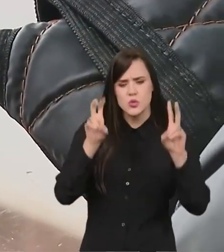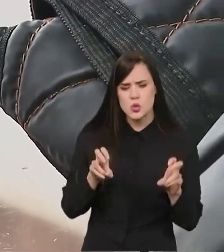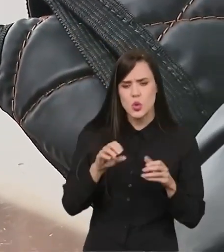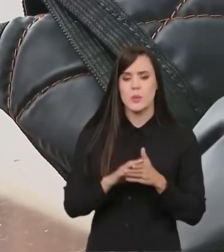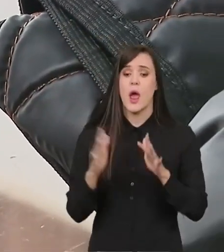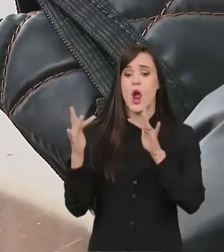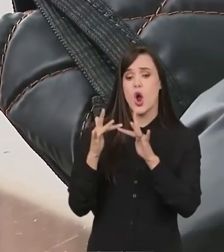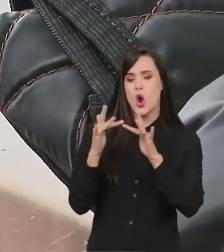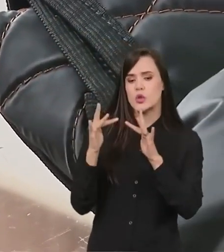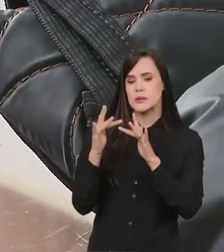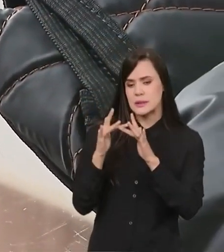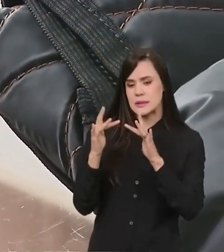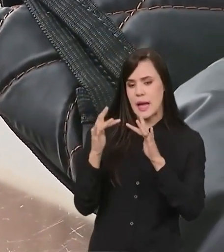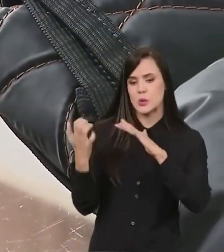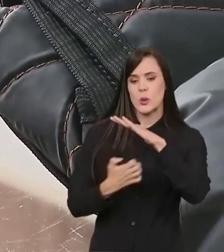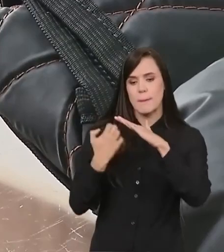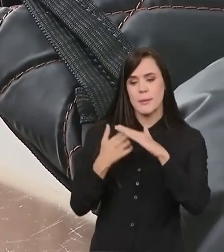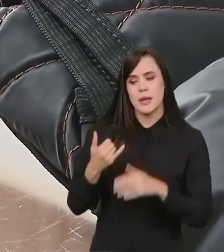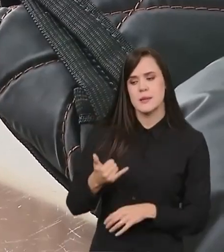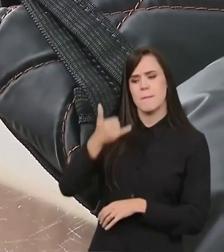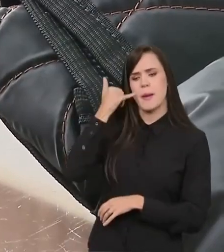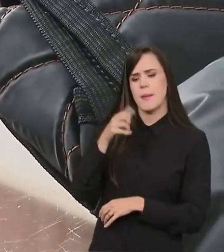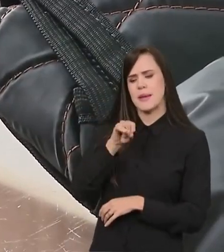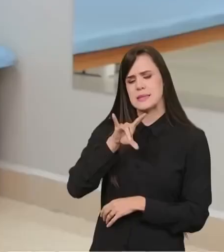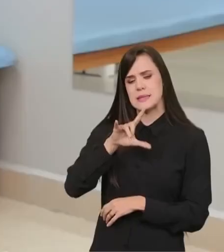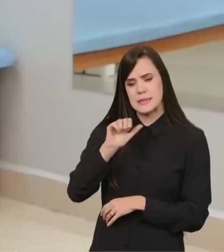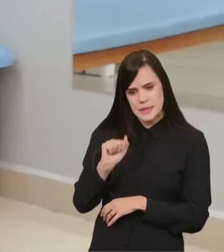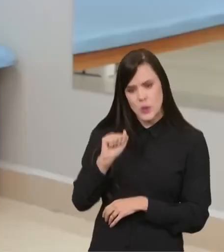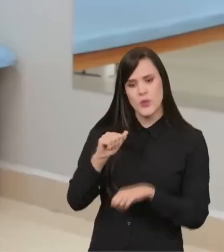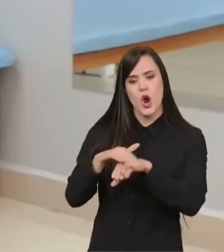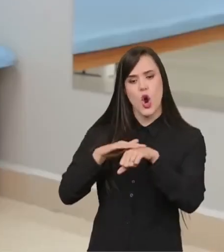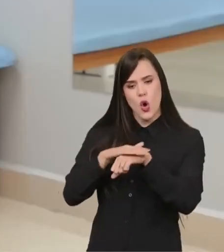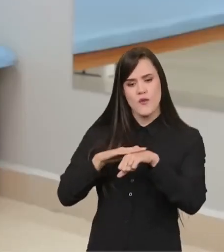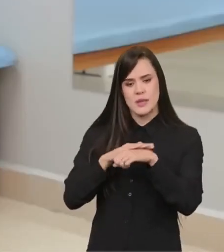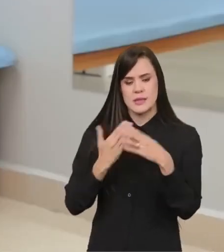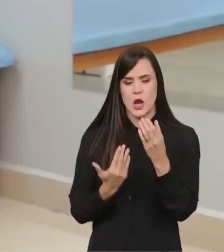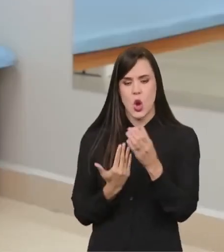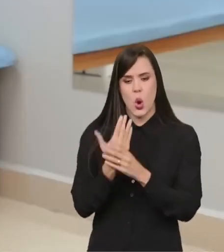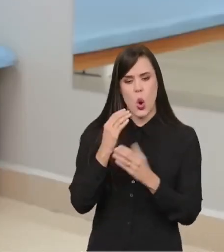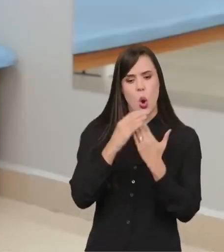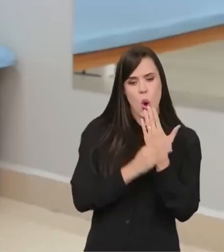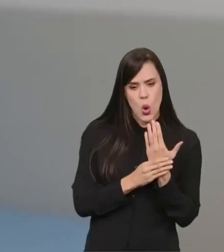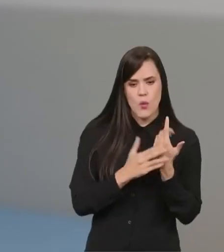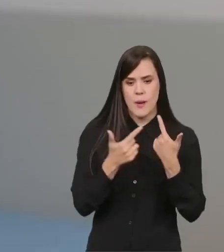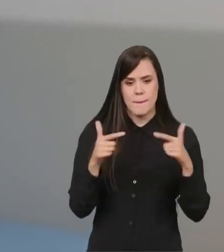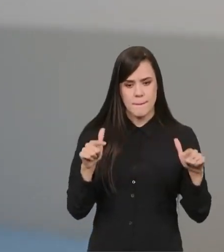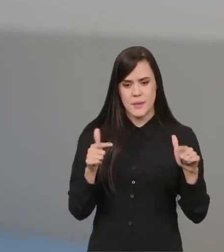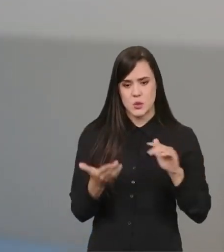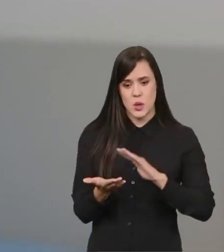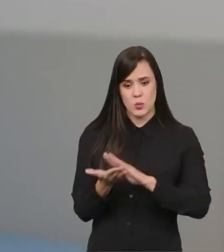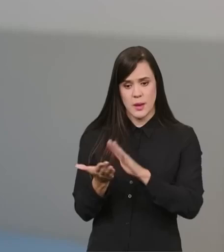entrei em contato com a empresa, conversei com a Sílvia, né, que é a dona. A luva, ela é utilizada para quem não tem preensão